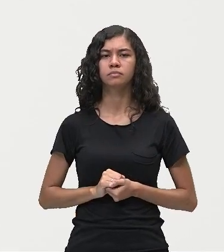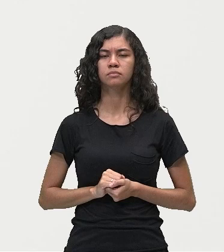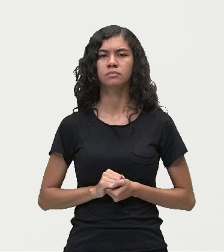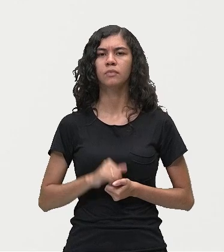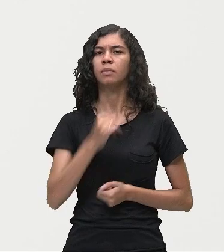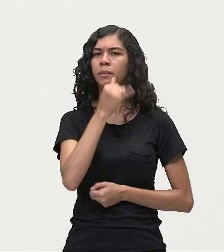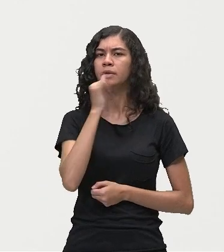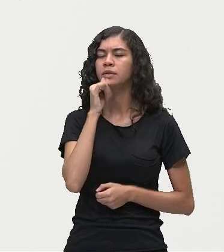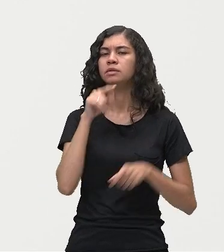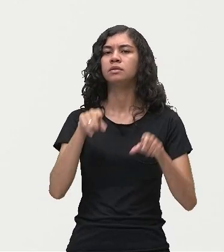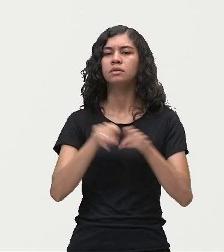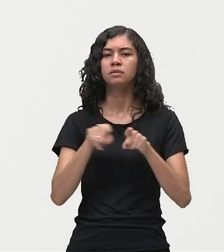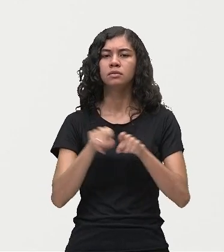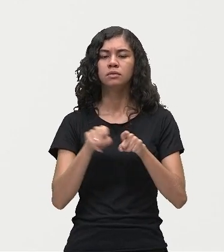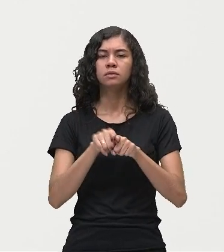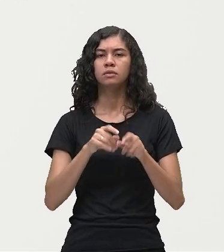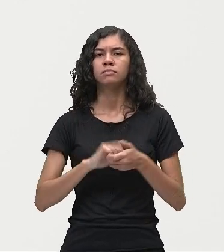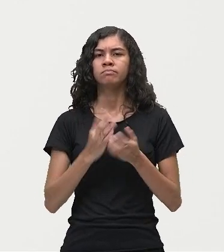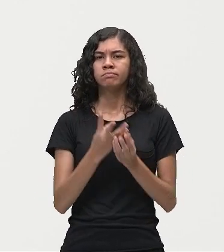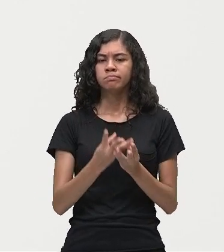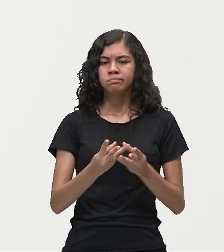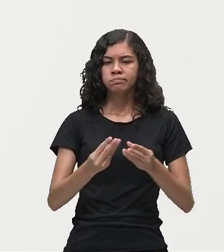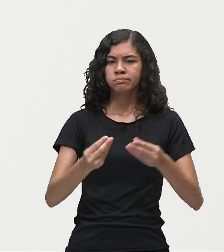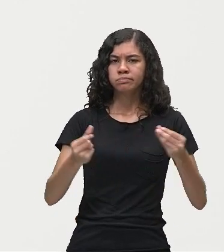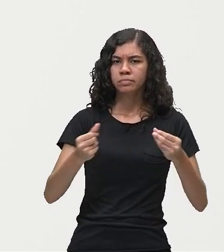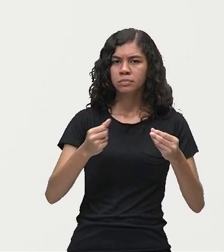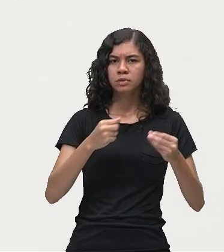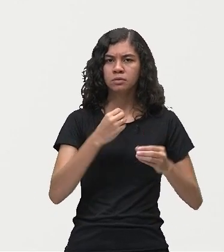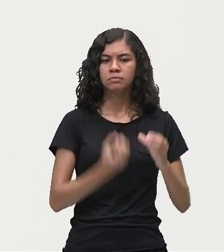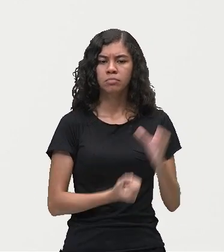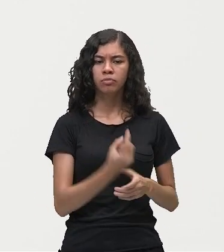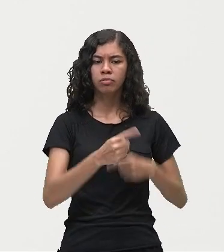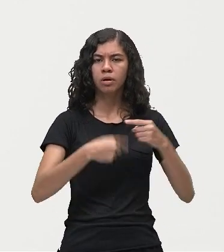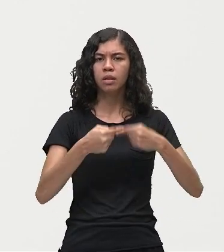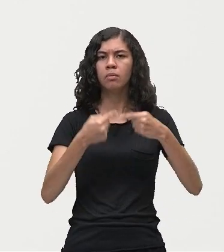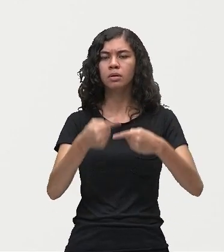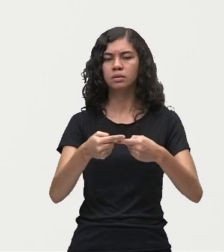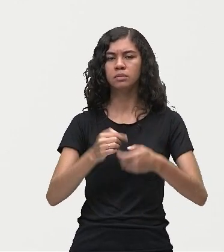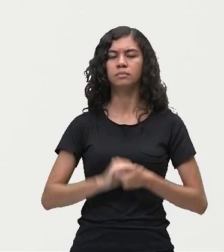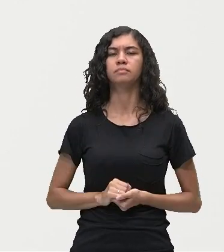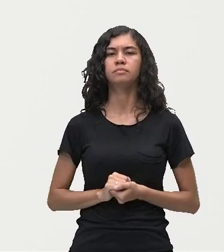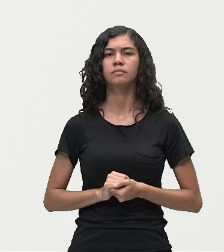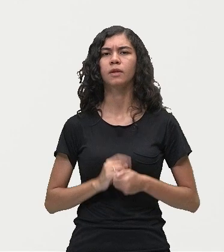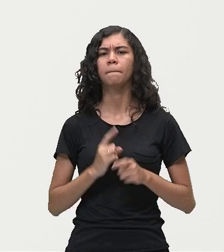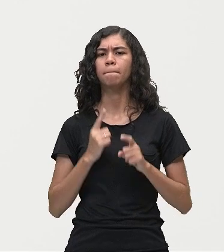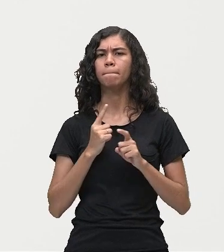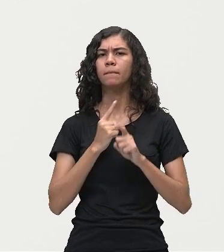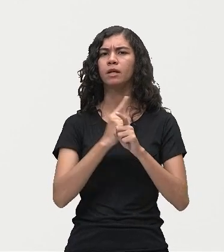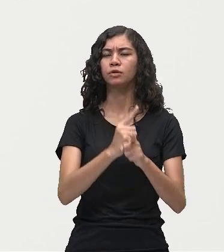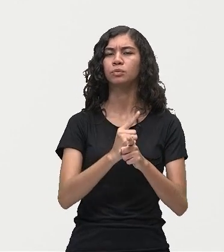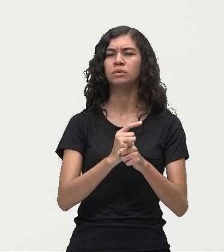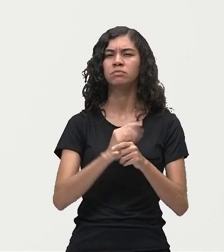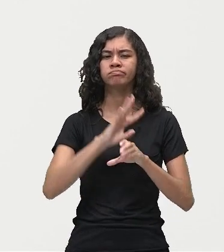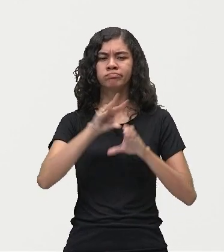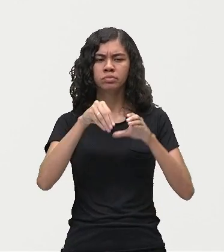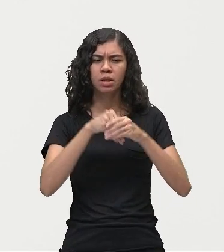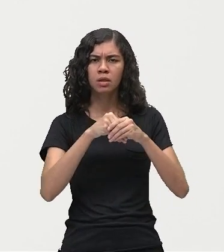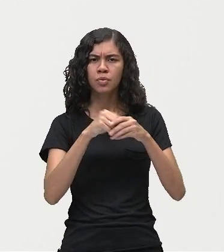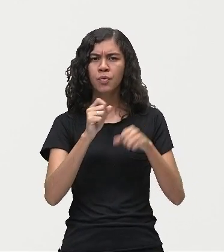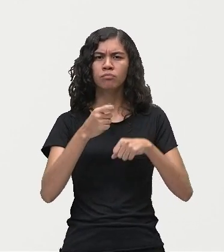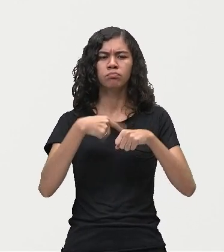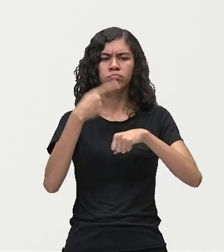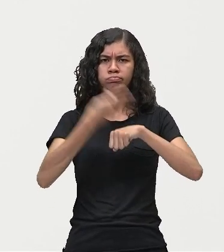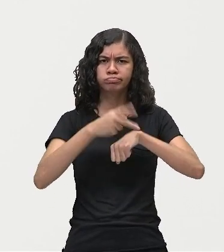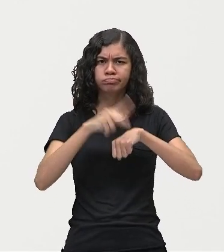né? Resultado da decomposição da matéria orgânica fóssil no interior da Terra, encontrada acumulada em rochas porosas no